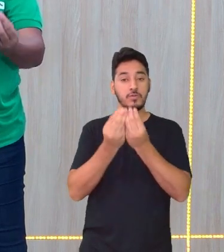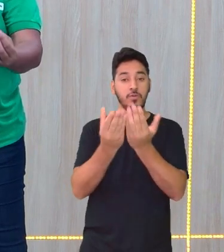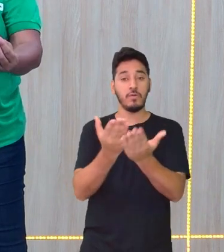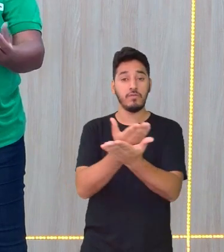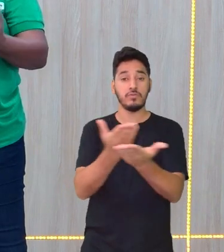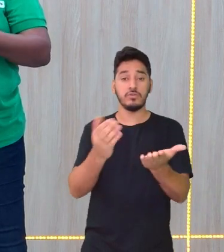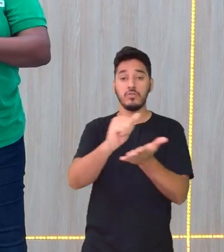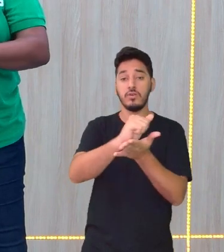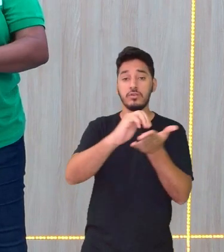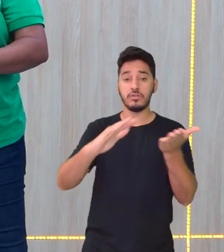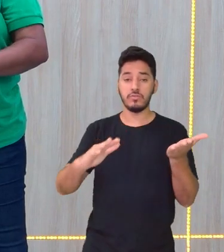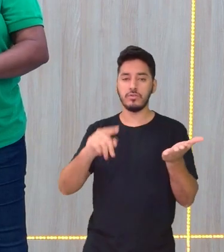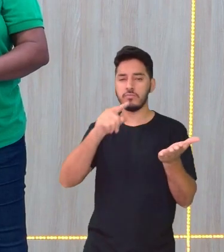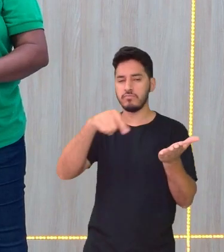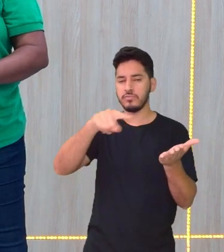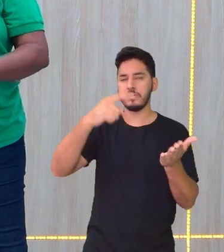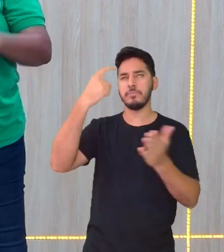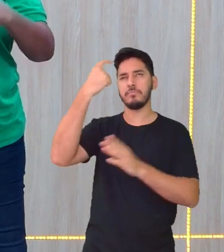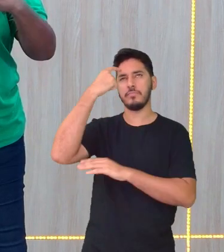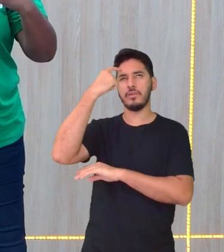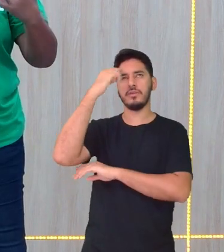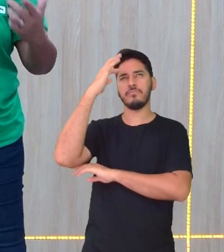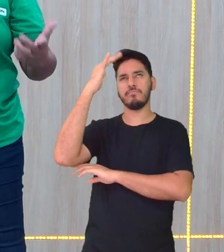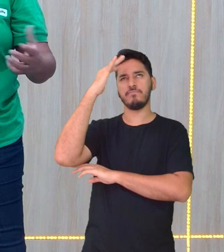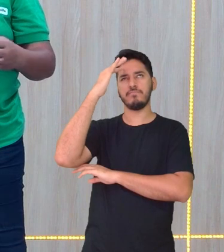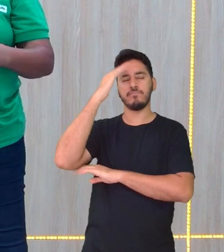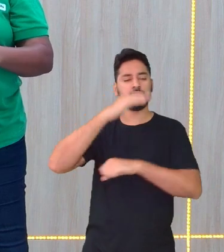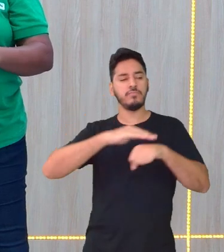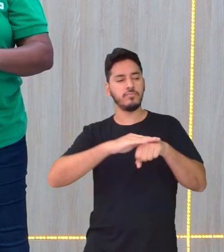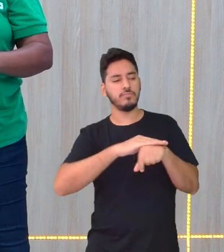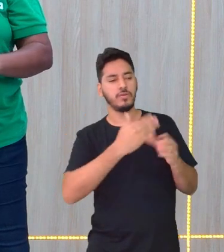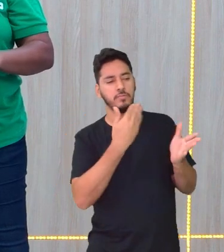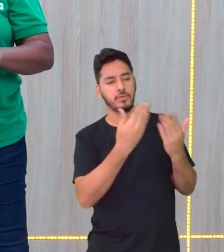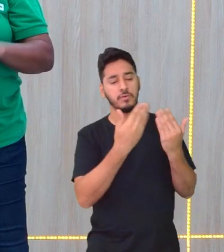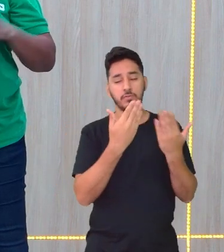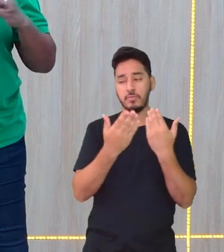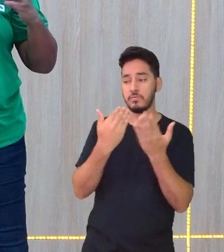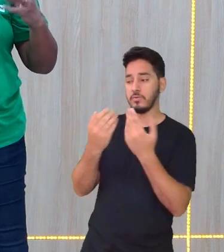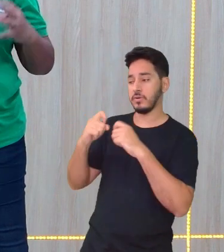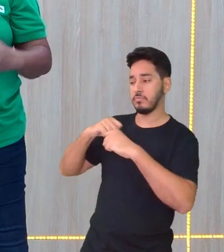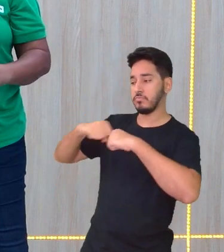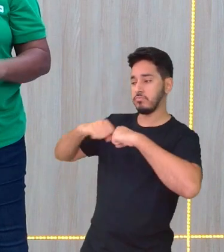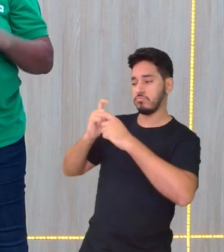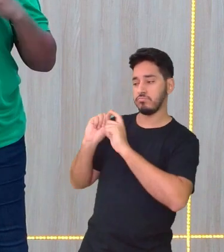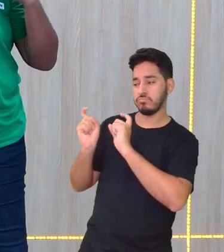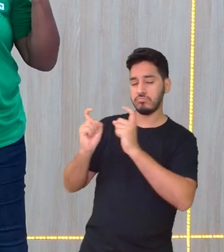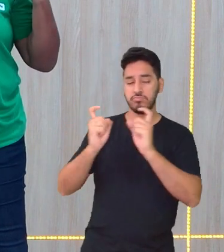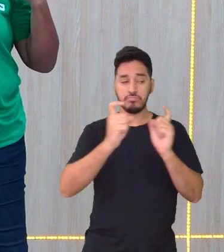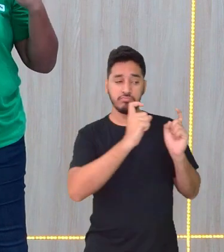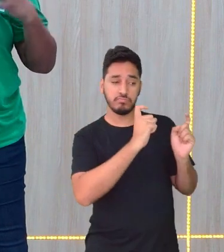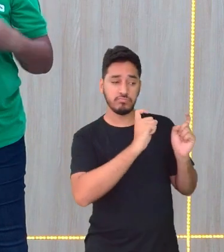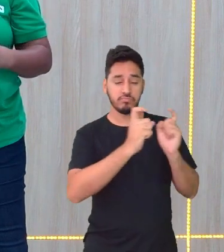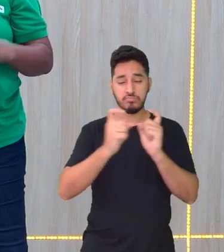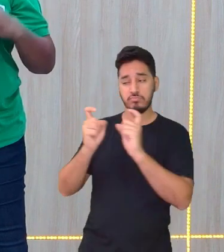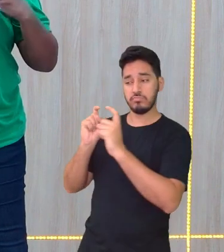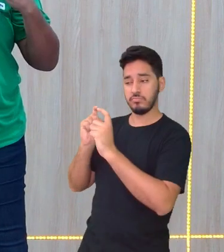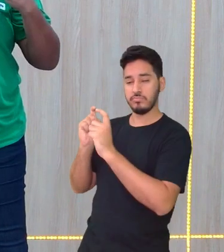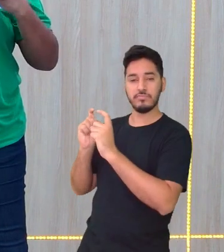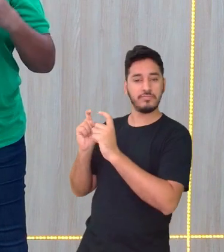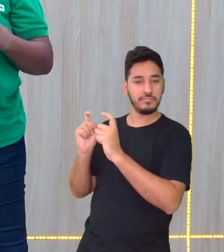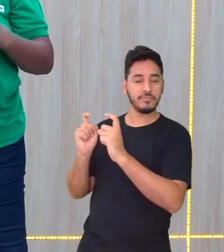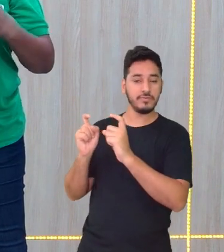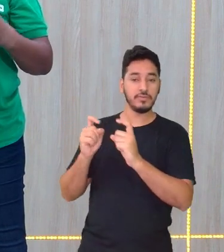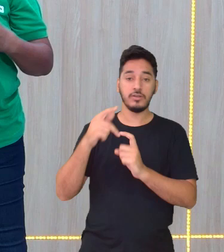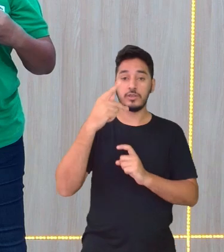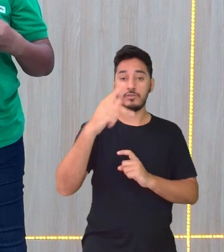uma atividade para que vocês pensem, conversem, discutam aí com seu grupo, com sua turma, com